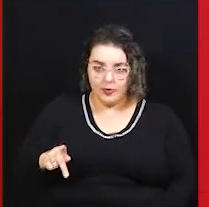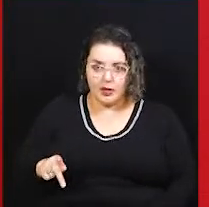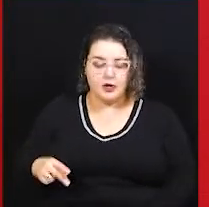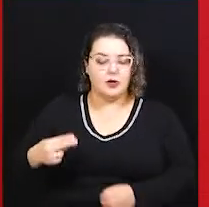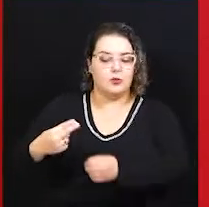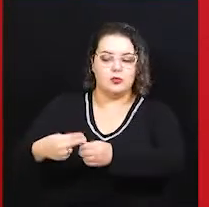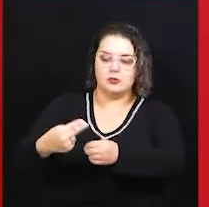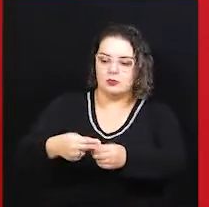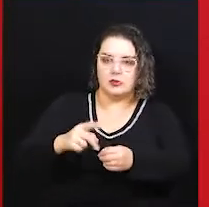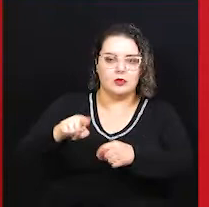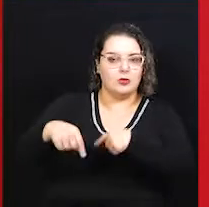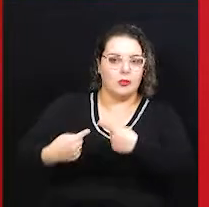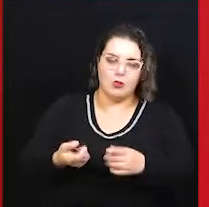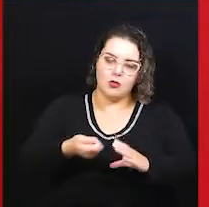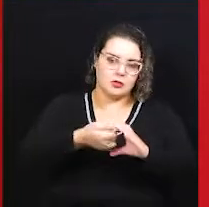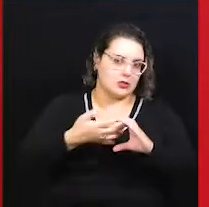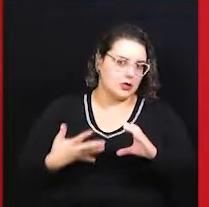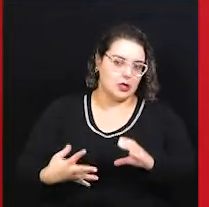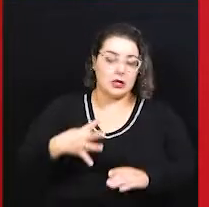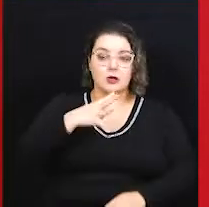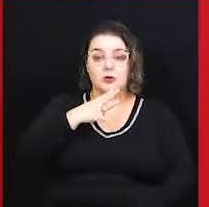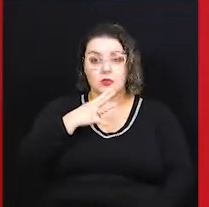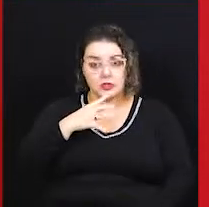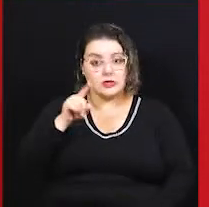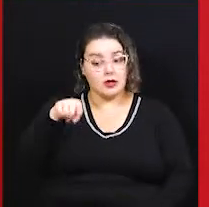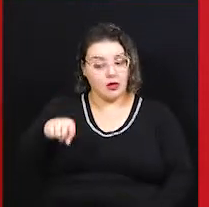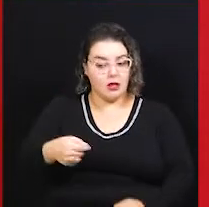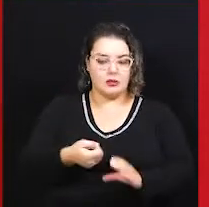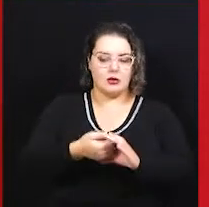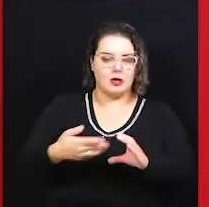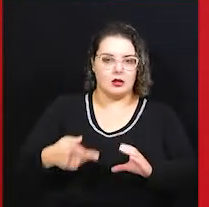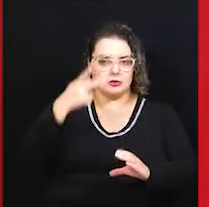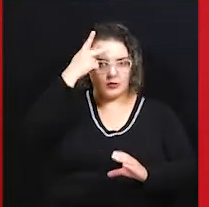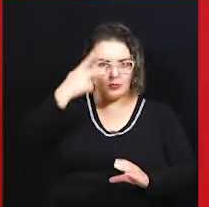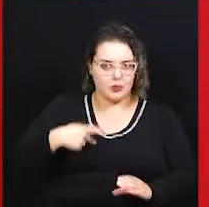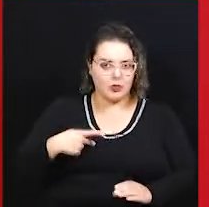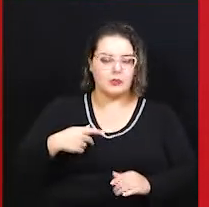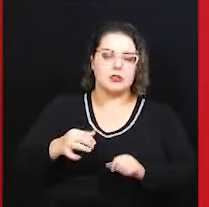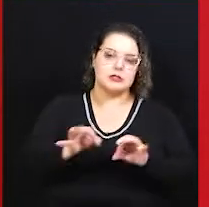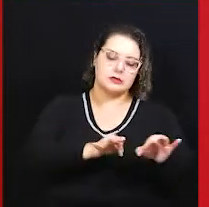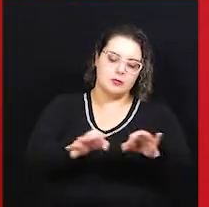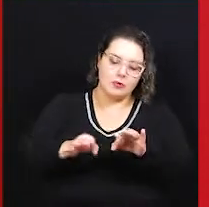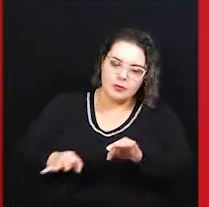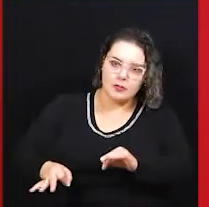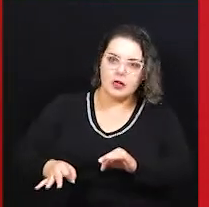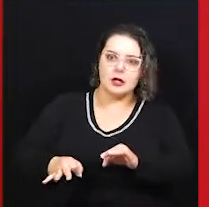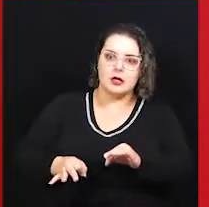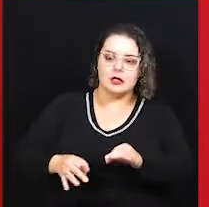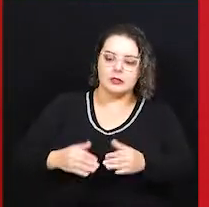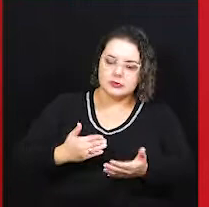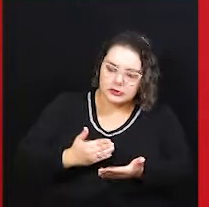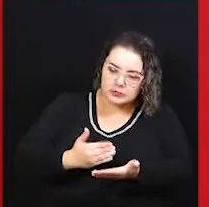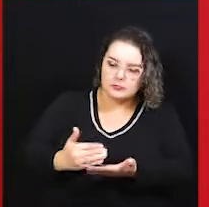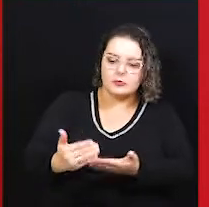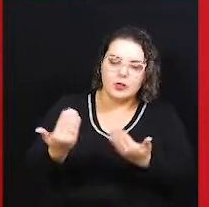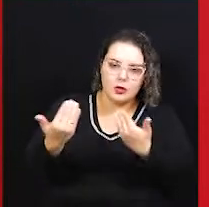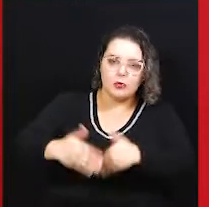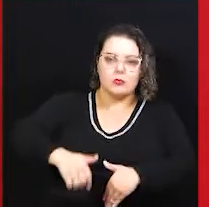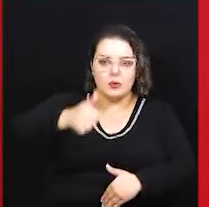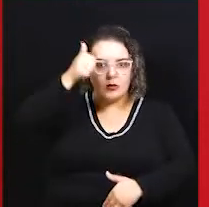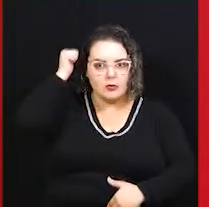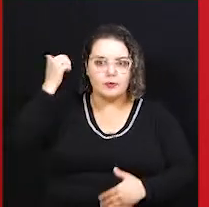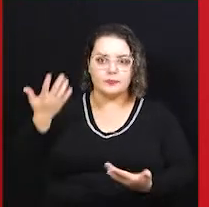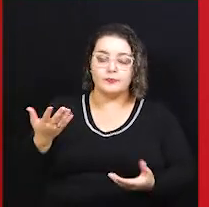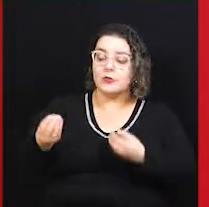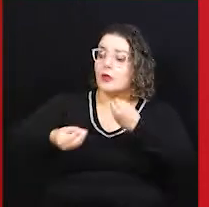uma característica e conhecer essa característica é o primeiro passo para o aluno se preparar nessa maratona de vestibular, Bom, e como vai